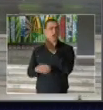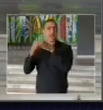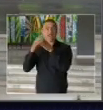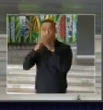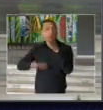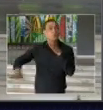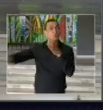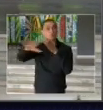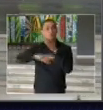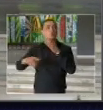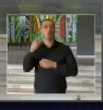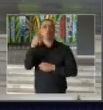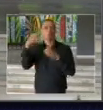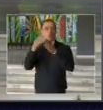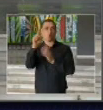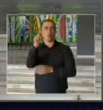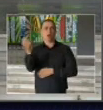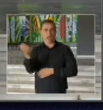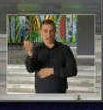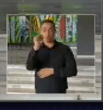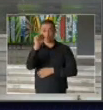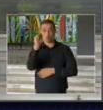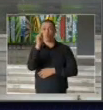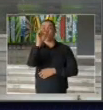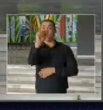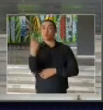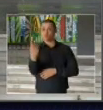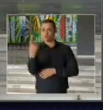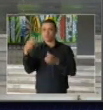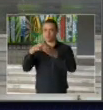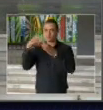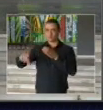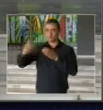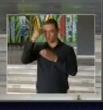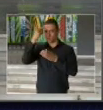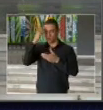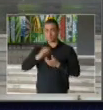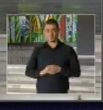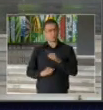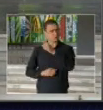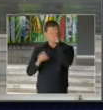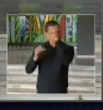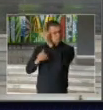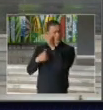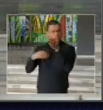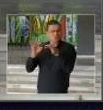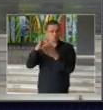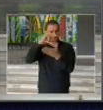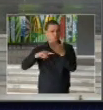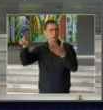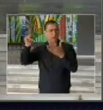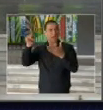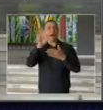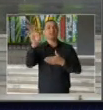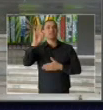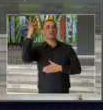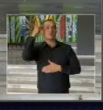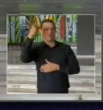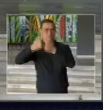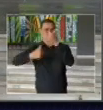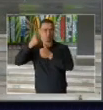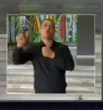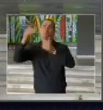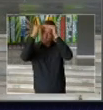times voltaram a treinar 1º de julho. Pronto. A probabilidade é agosto voltar do Paulista, depois do